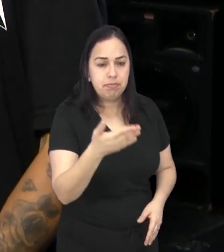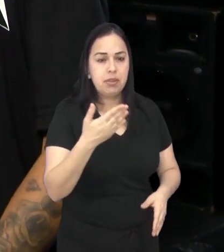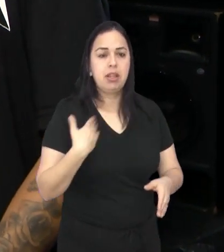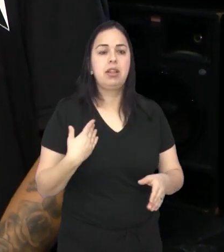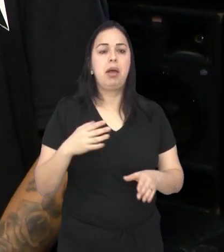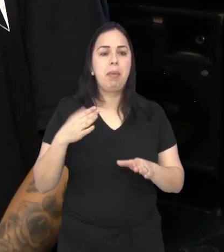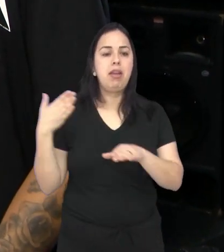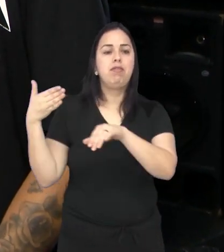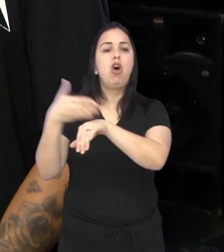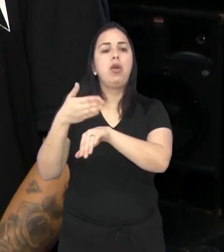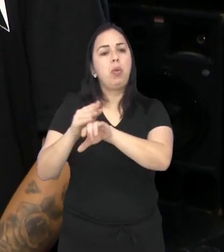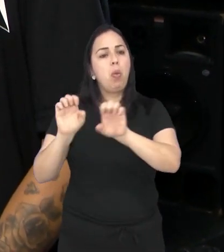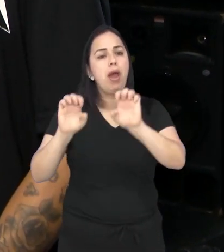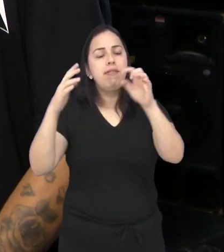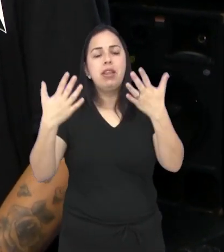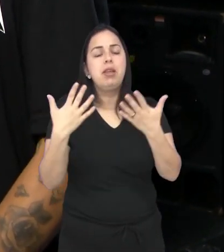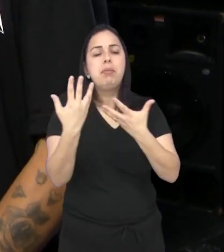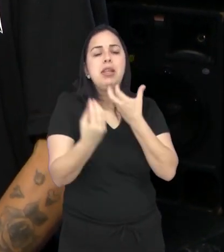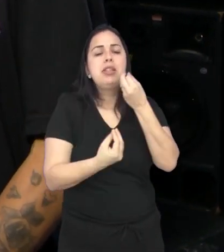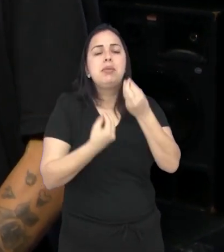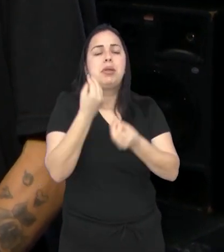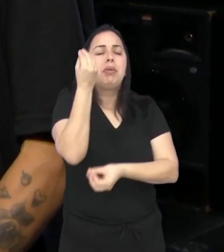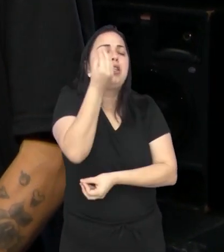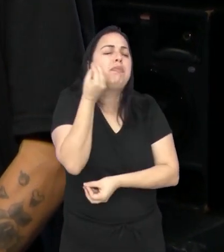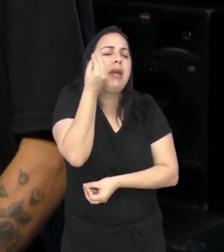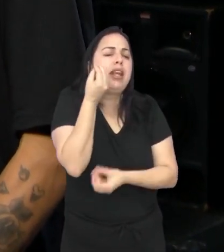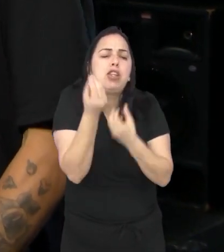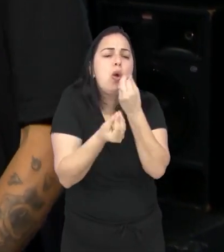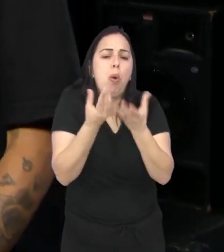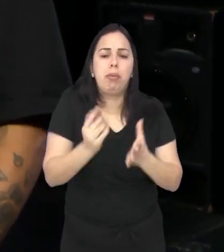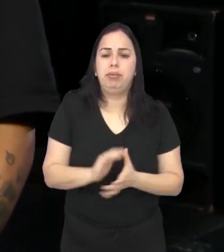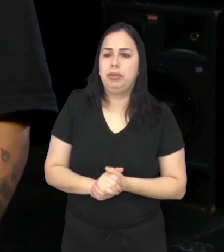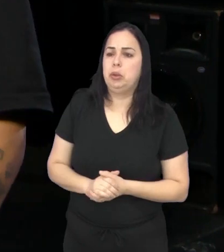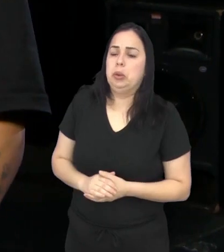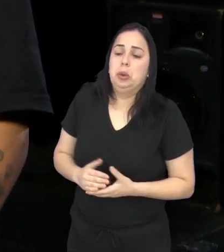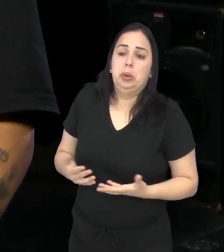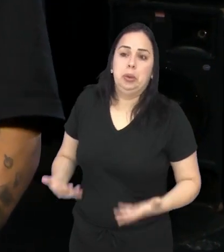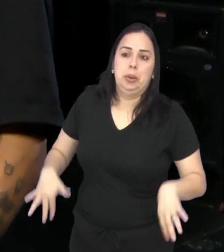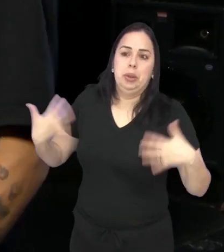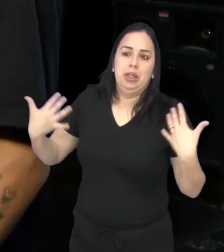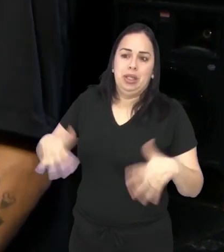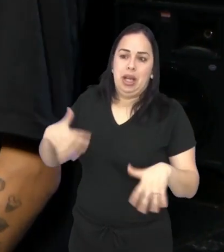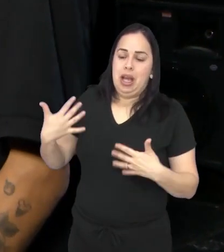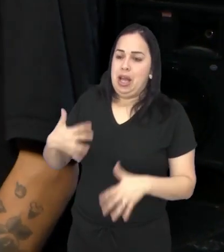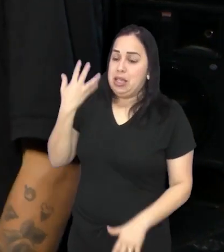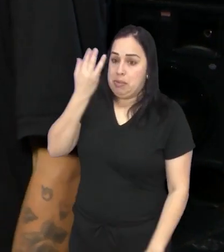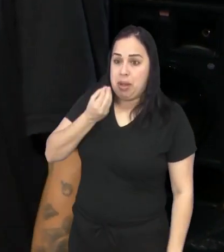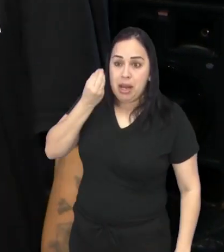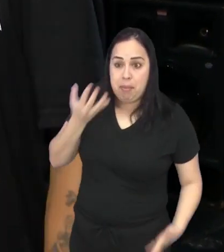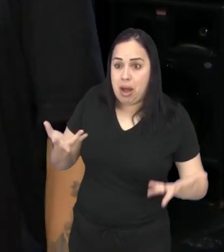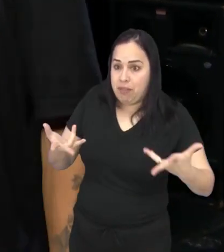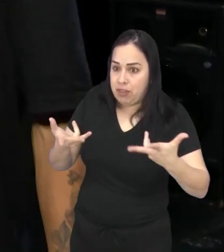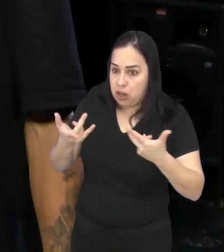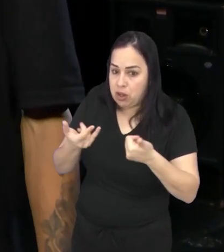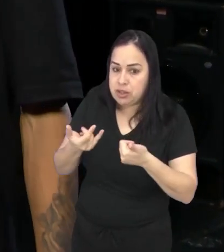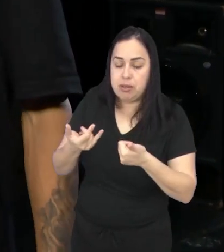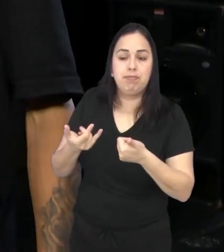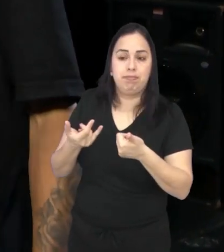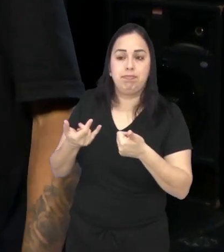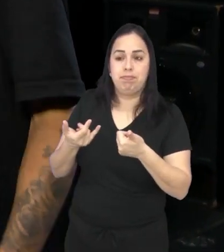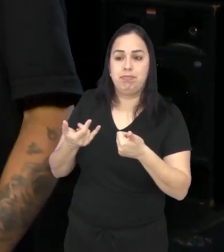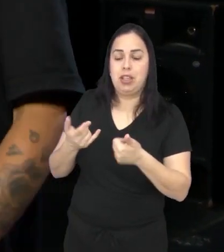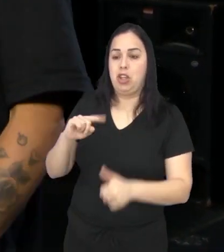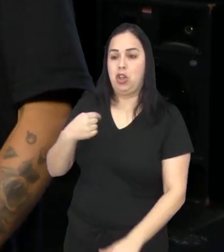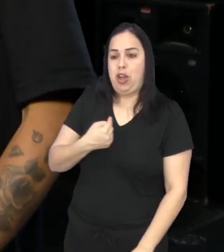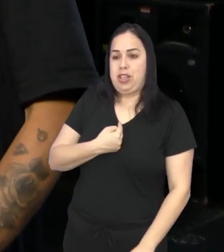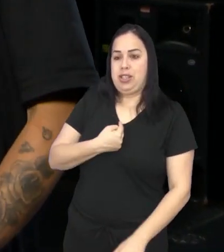do projeto Start Music. Conta pra gente como é que foi essa experiência. Cara, a experiência é incrível, a proposta é genial,